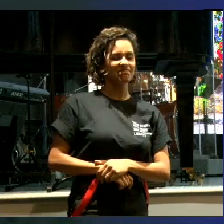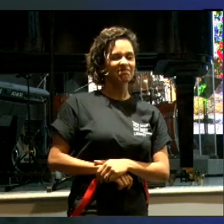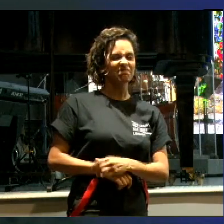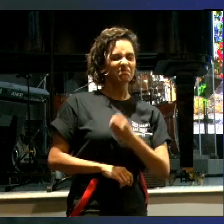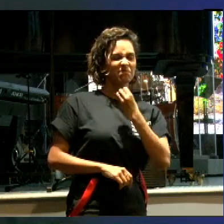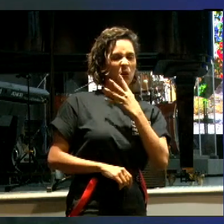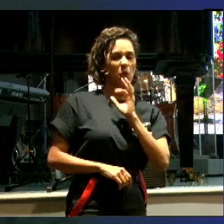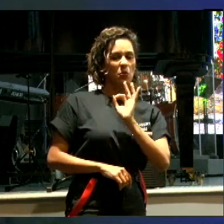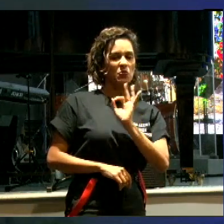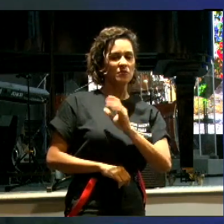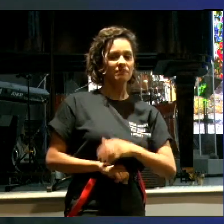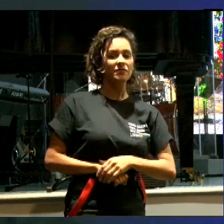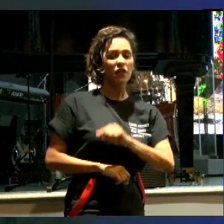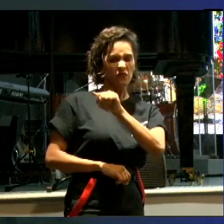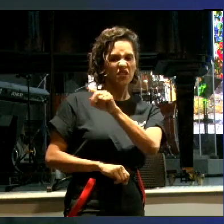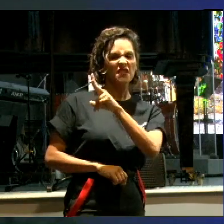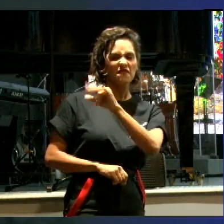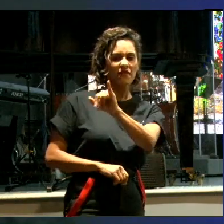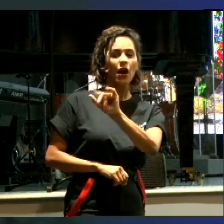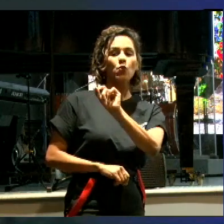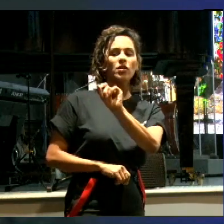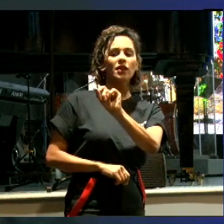Você vai ser Paquita.